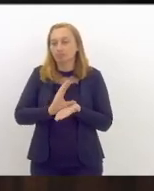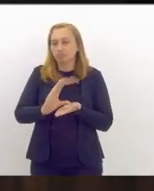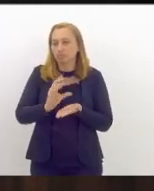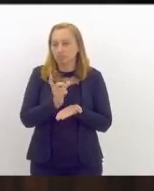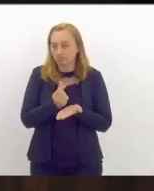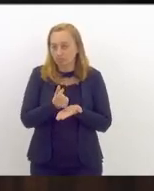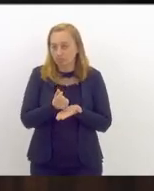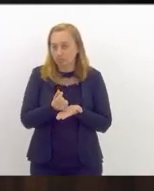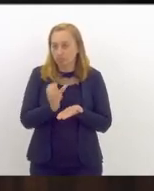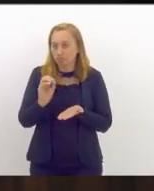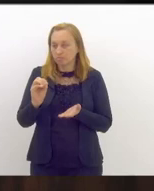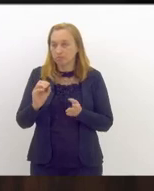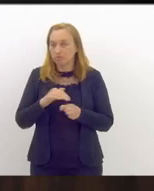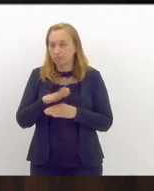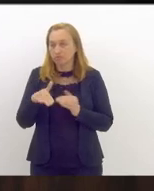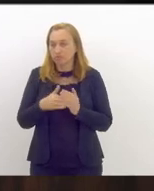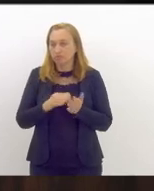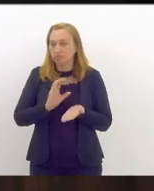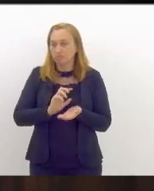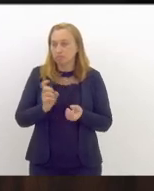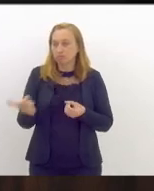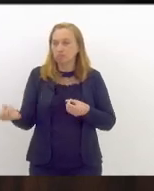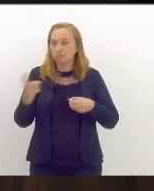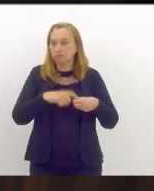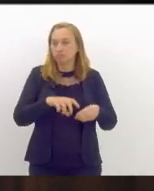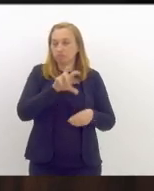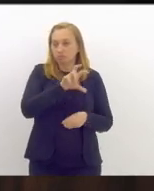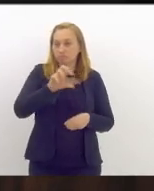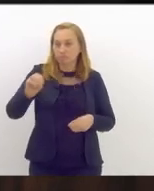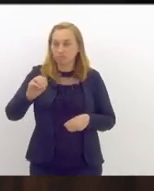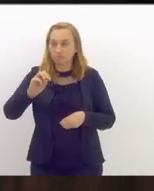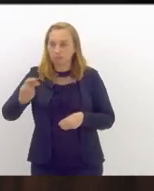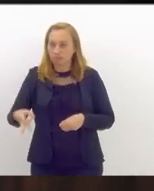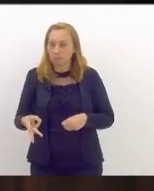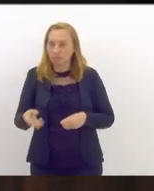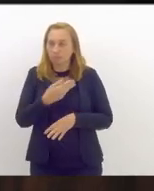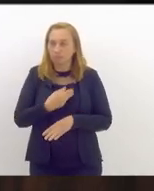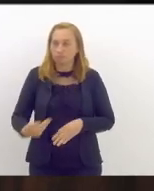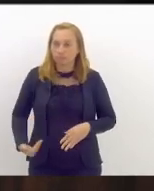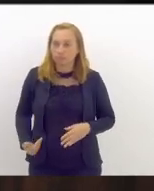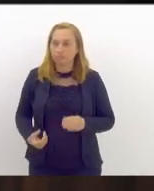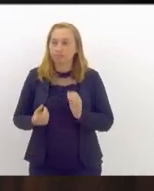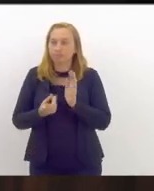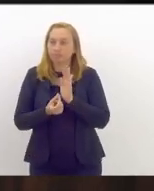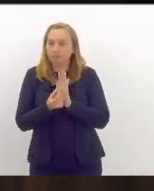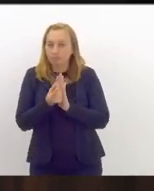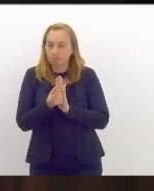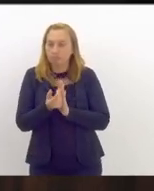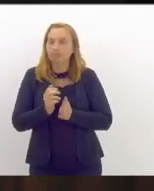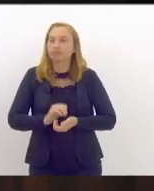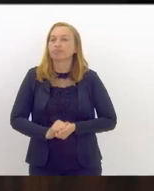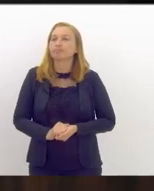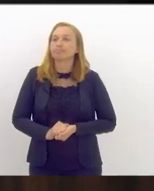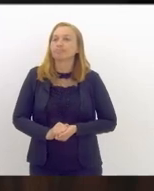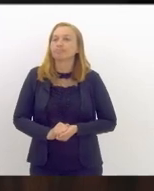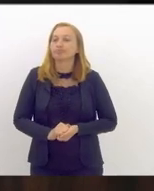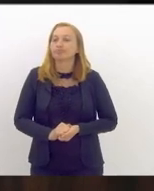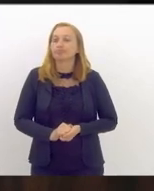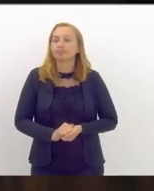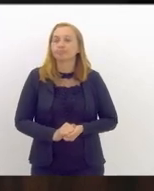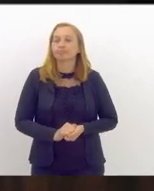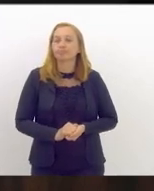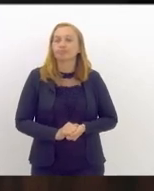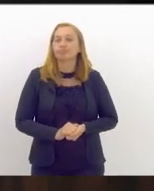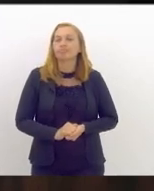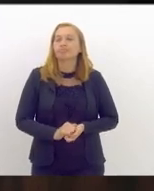devolvendo 500 milhões da nossas economias ao governo e quase isso em orçamento quase